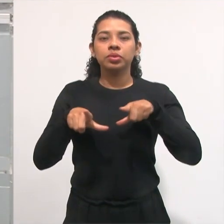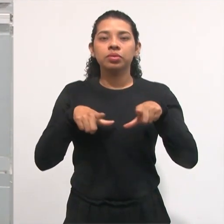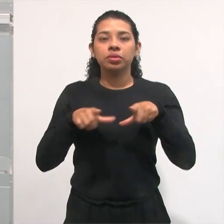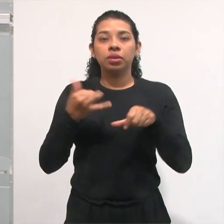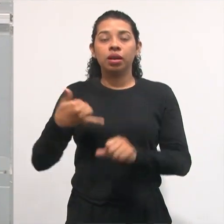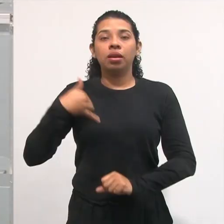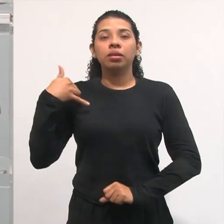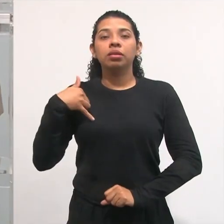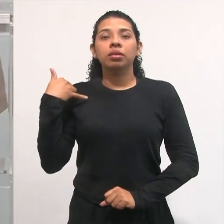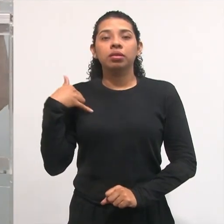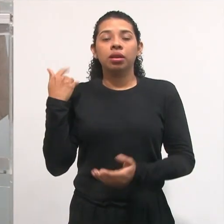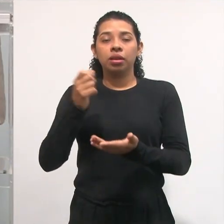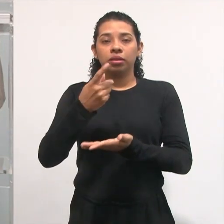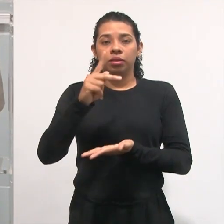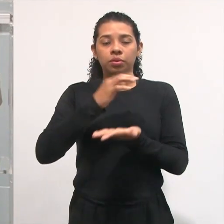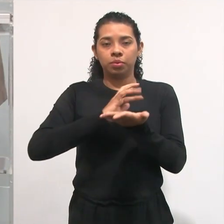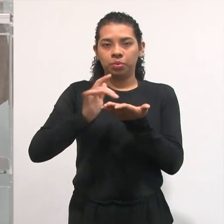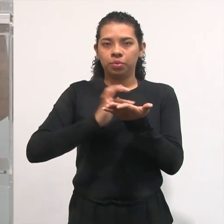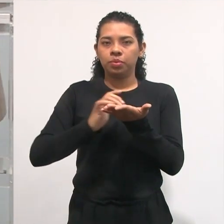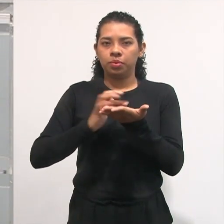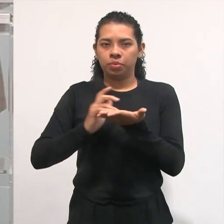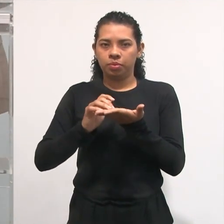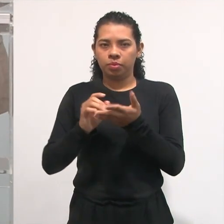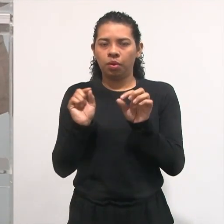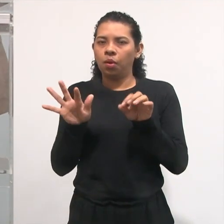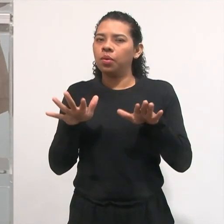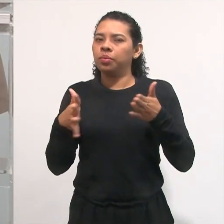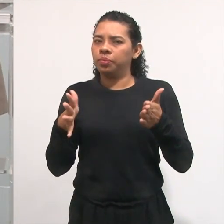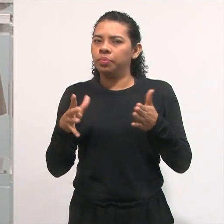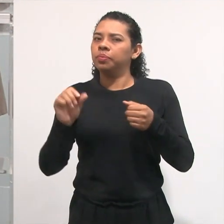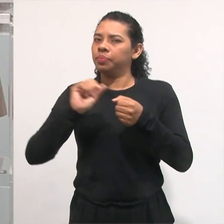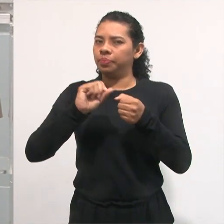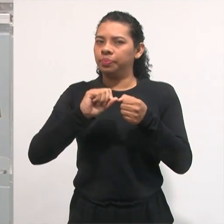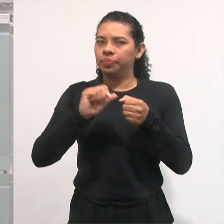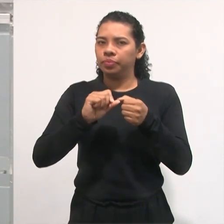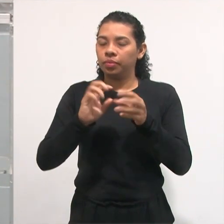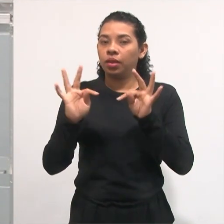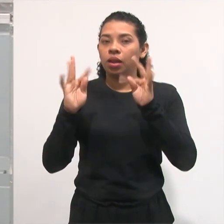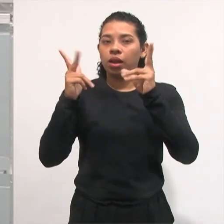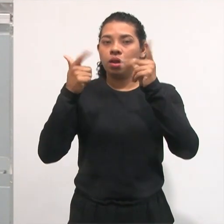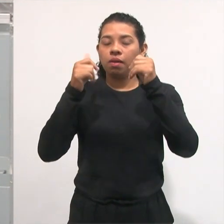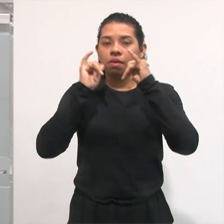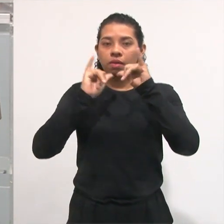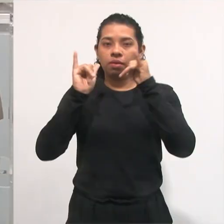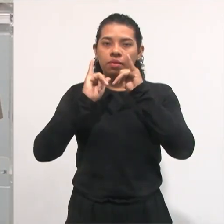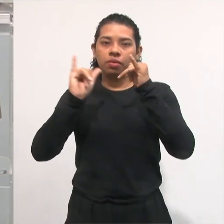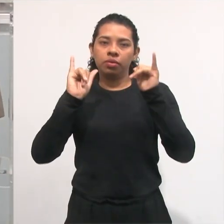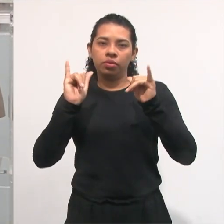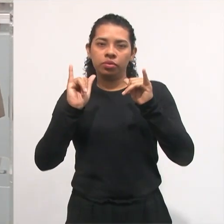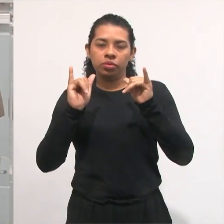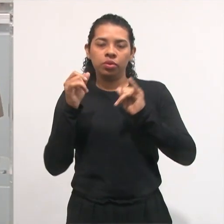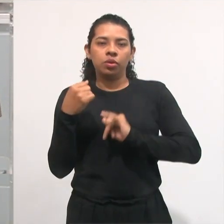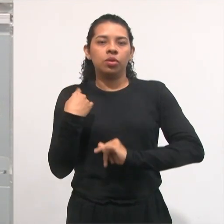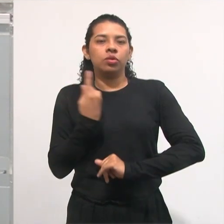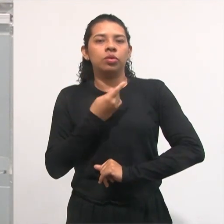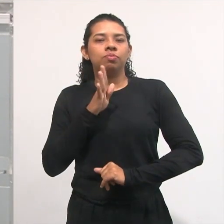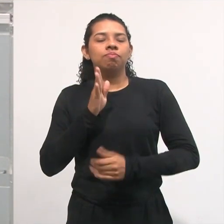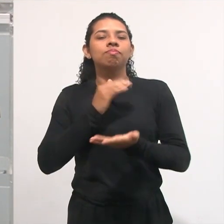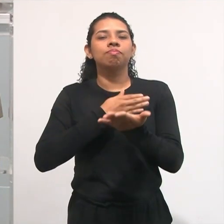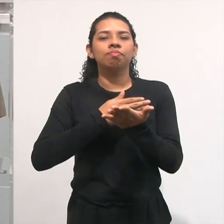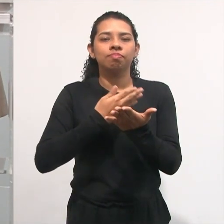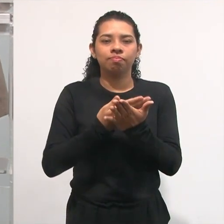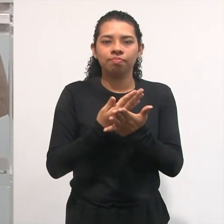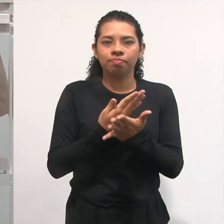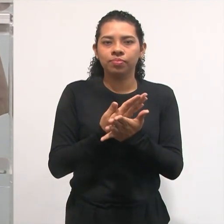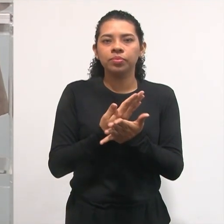dos servidores da sua secretaria. O que a gente vai fazer? Aquelas informações que a gente acabou de trabalhar no dado anterior, a